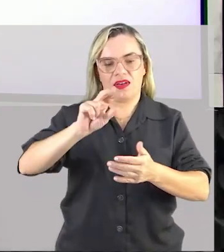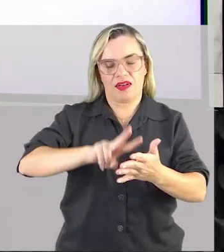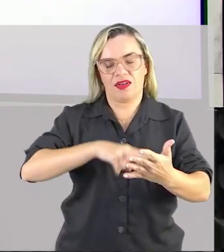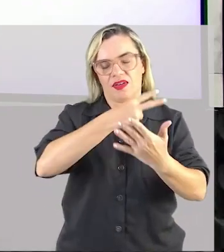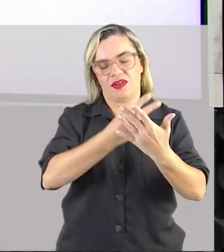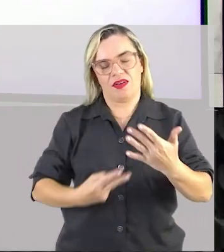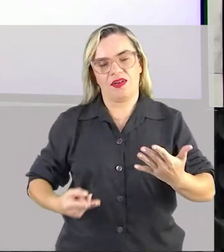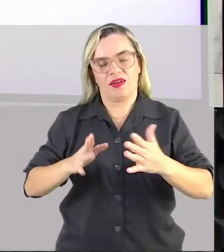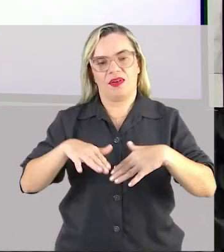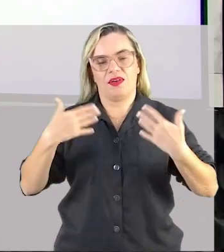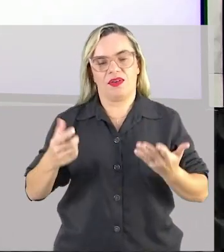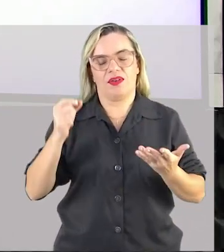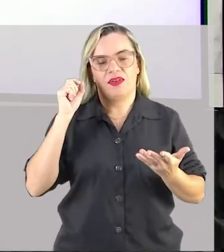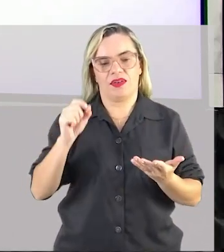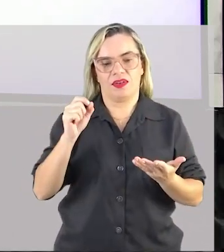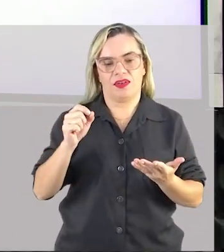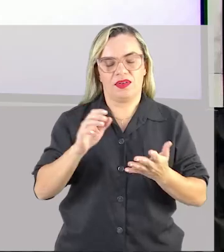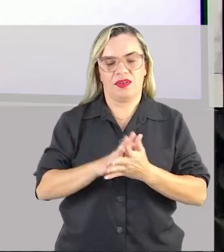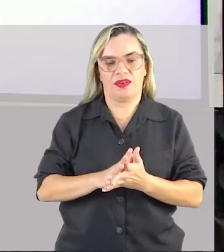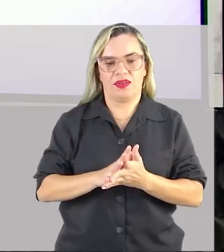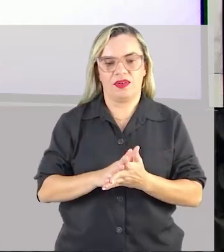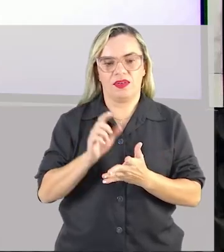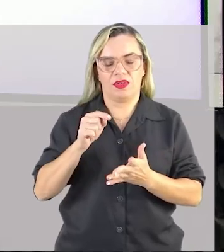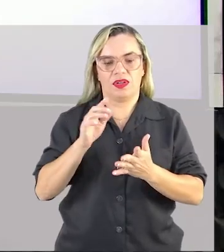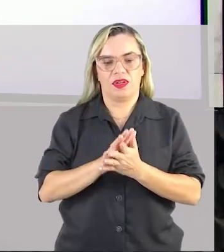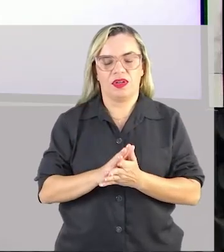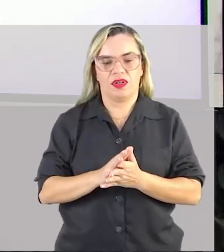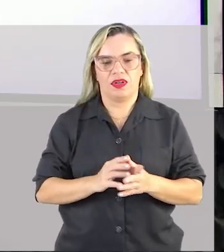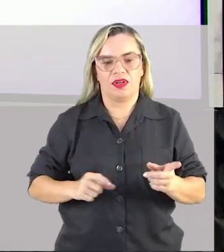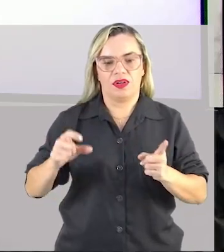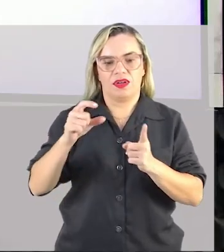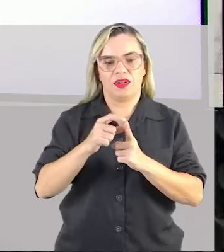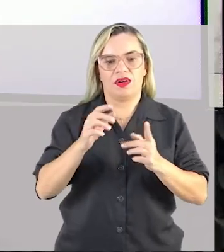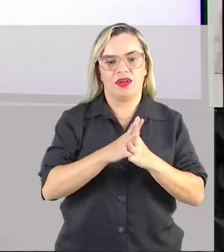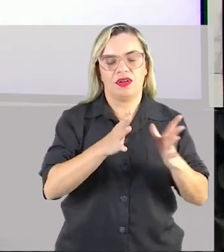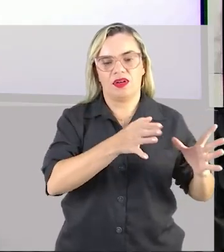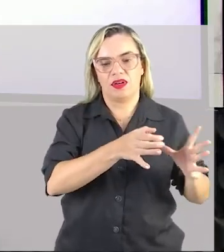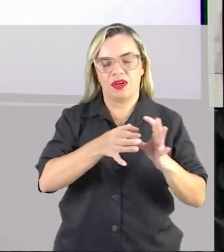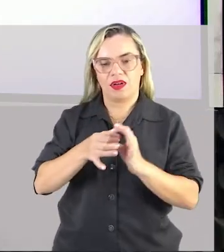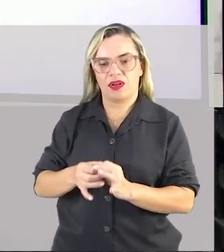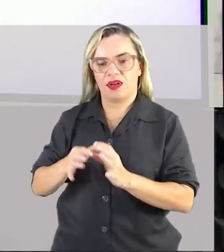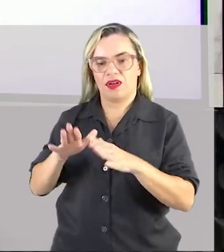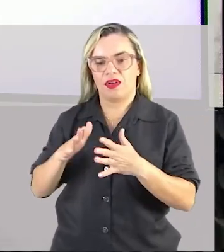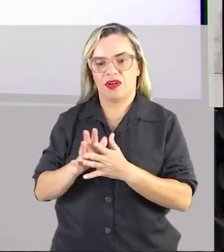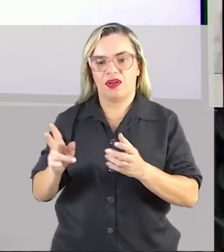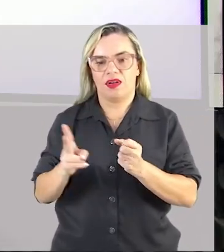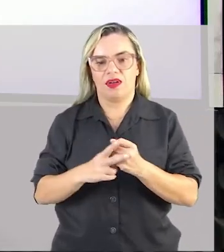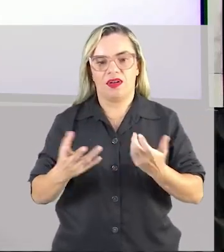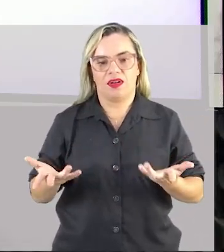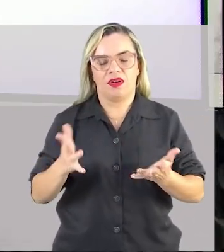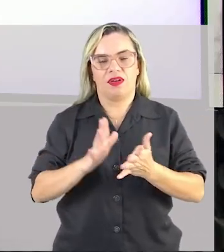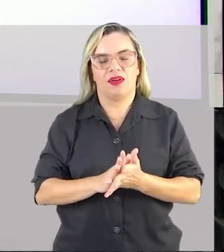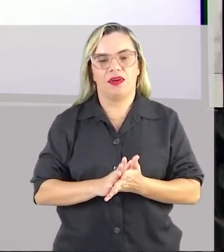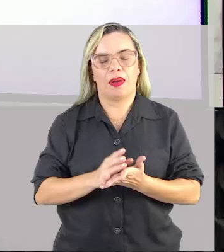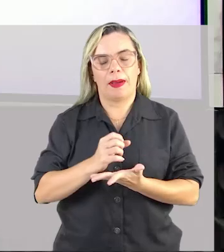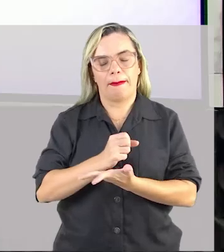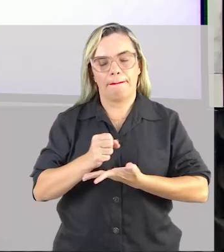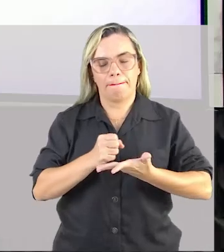né? Fazendo ali o que eles expressam dentro do contexto. É basicamente isso, tá? A nossa questão diz o